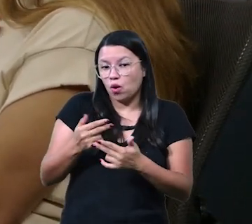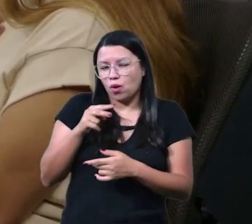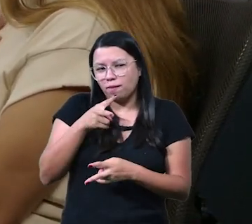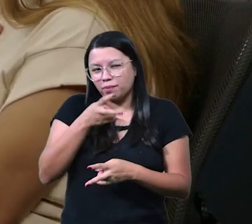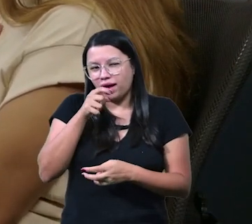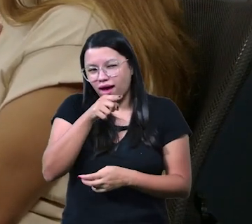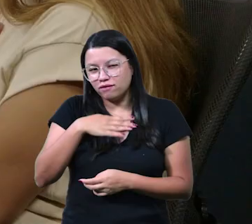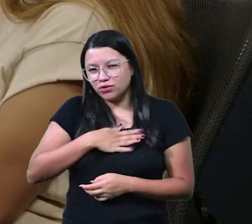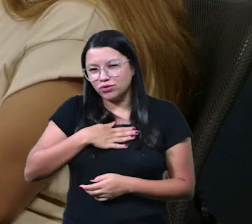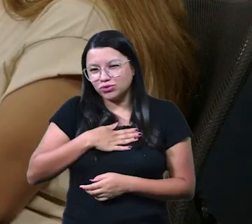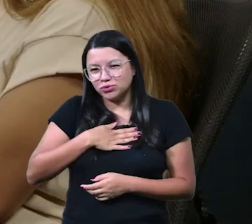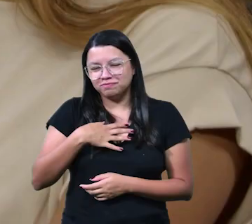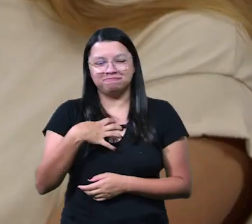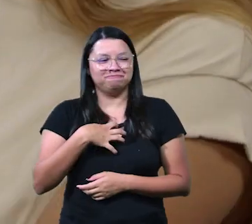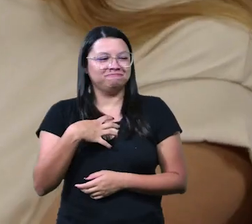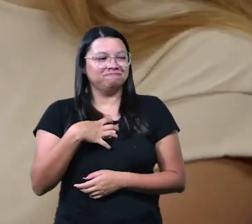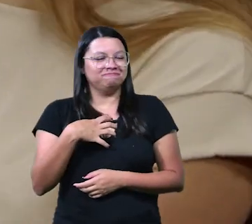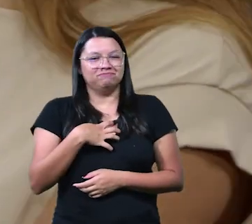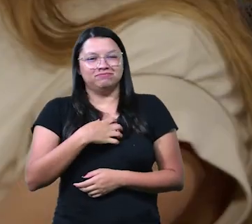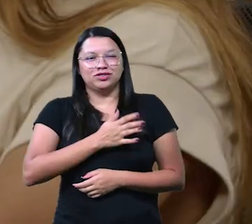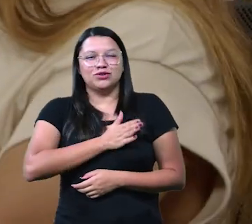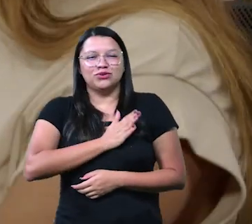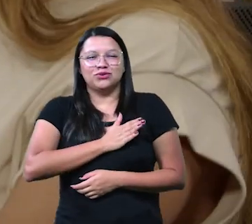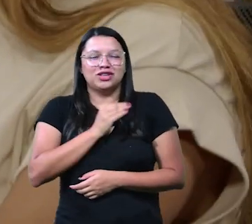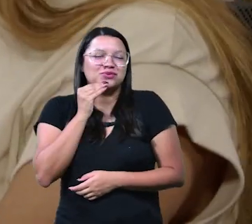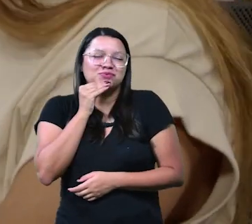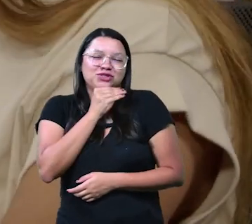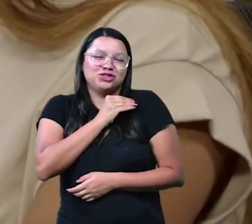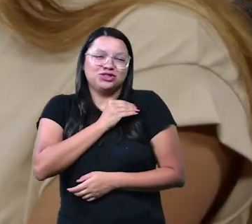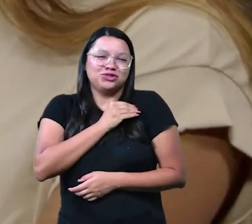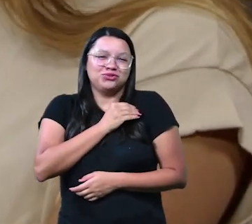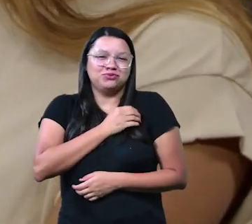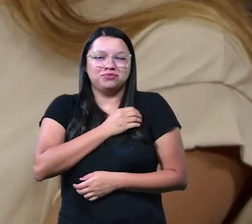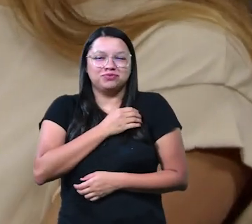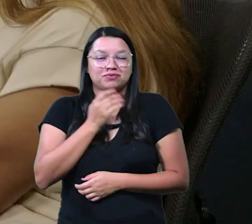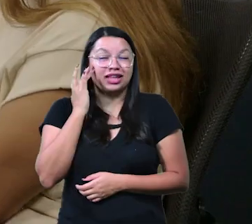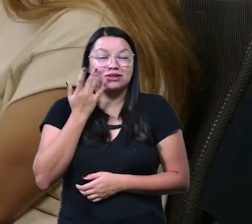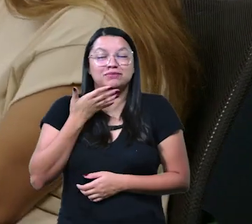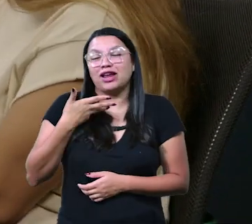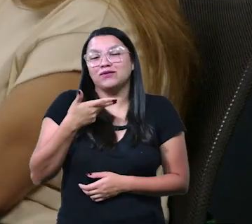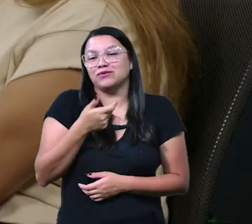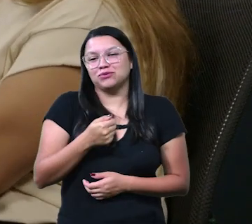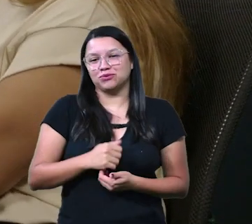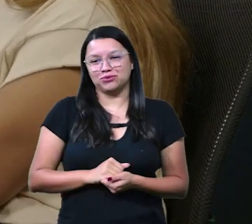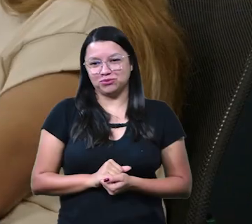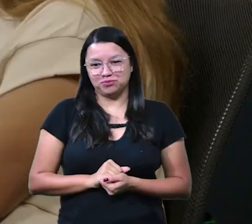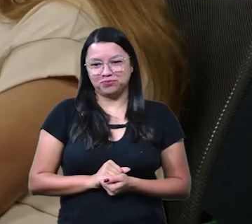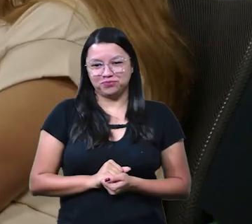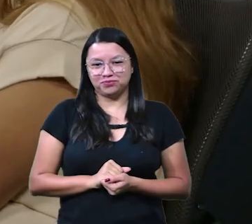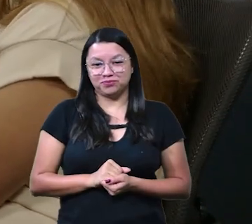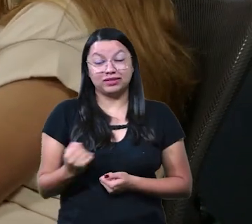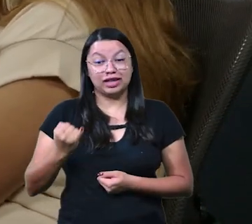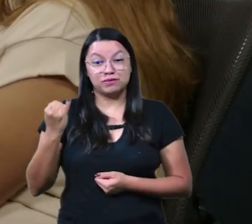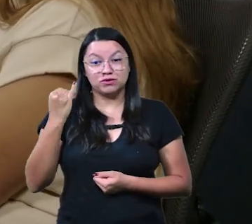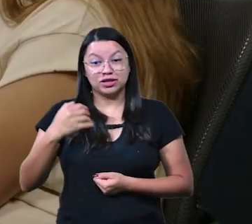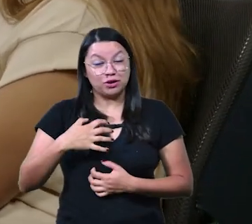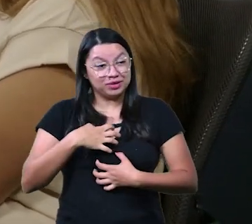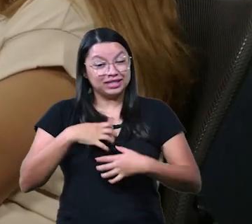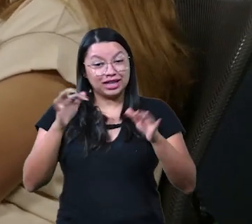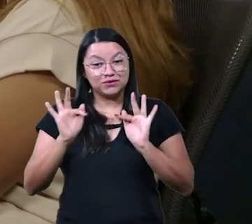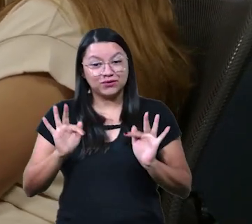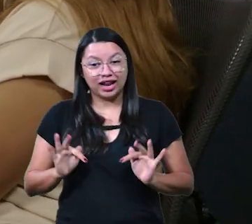gostou, eu fico de coração quentinho. Eu fico, que bom que gostou. É importante até. Sim, muito feliz, né? Tipo,